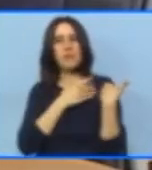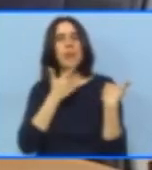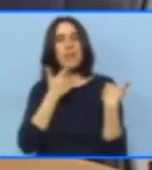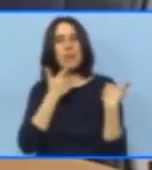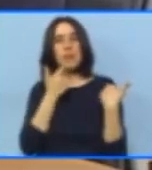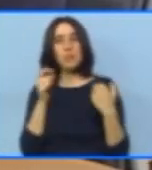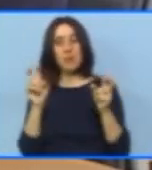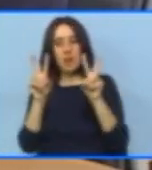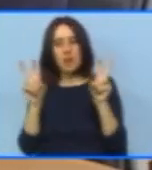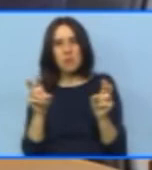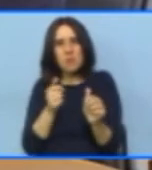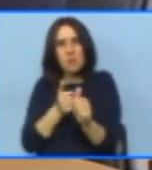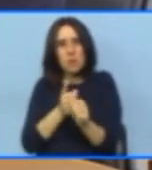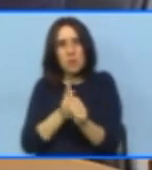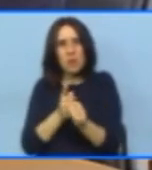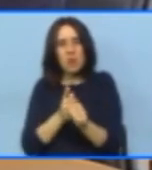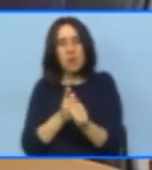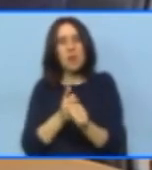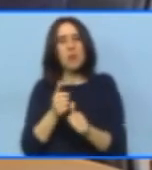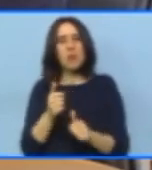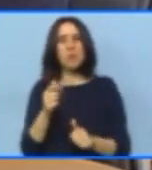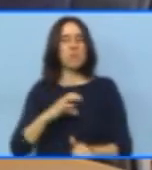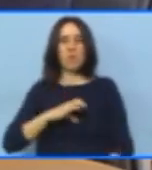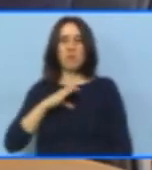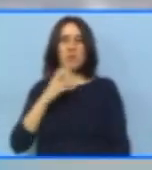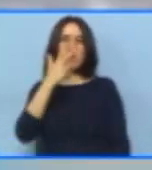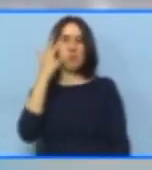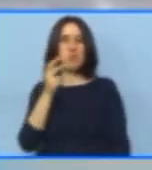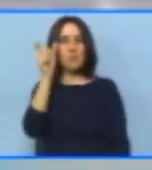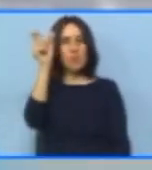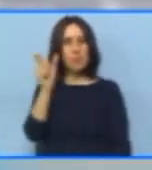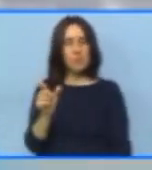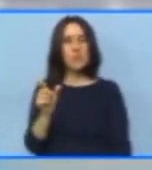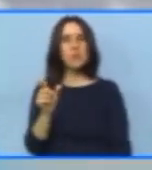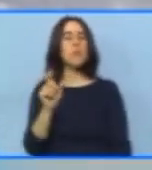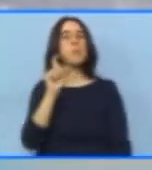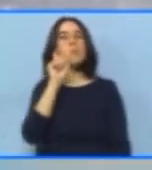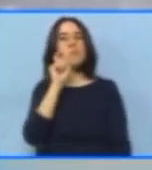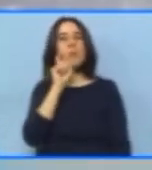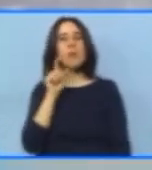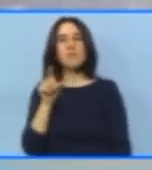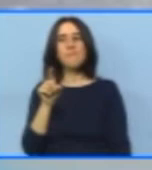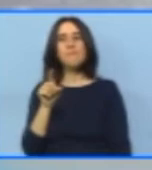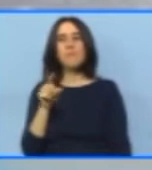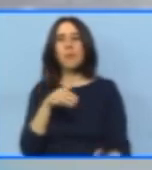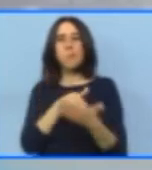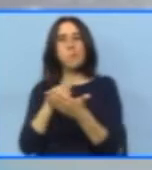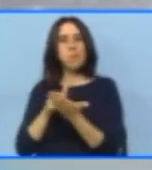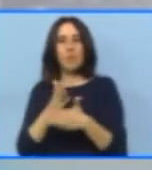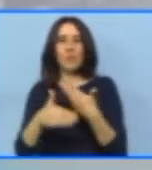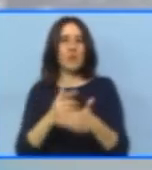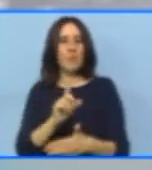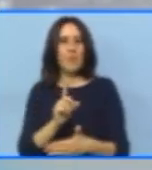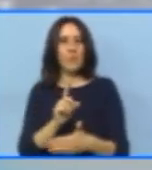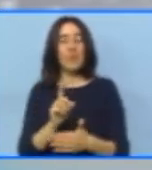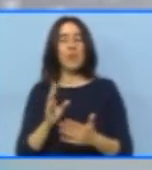acompanhar este tipo de casos, que é da sua inteira confiança e que é uma pessoa que garante que este tipo de bloqueios não continuarão.